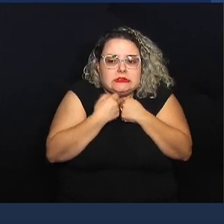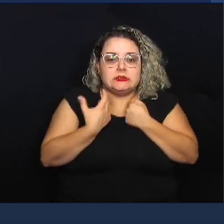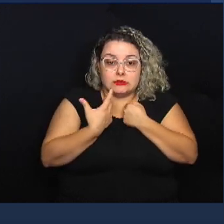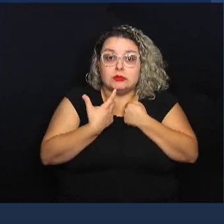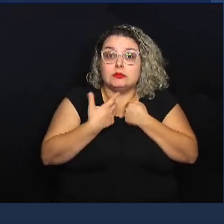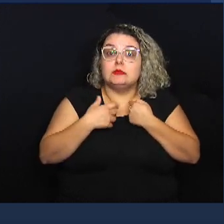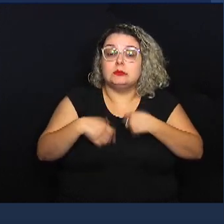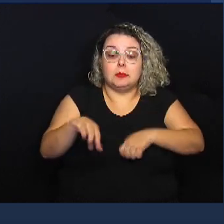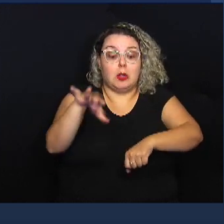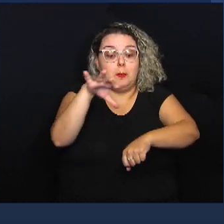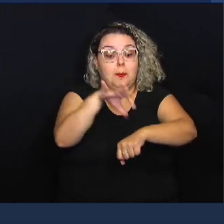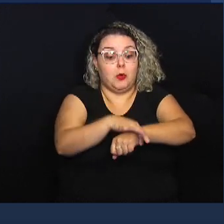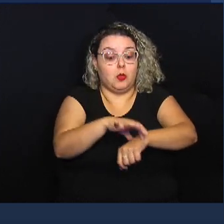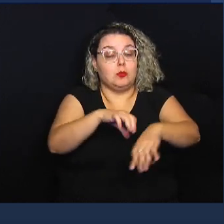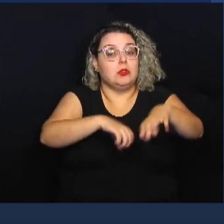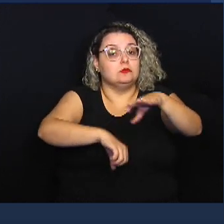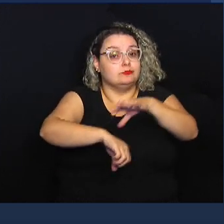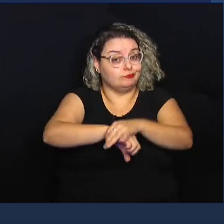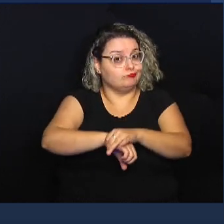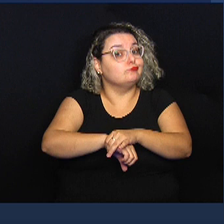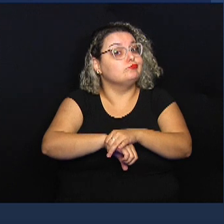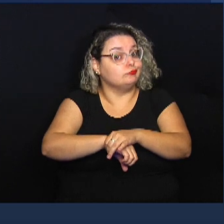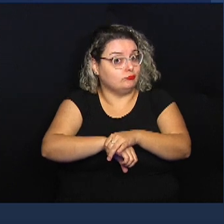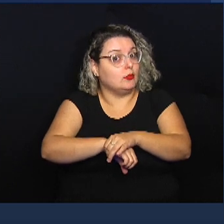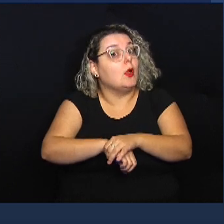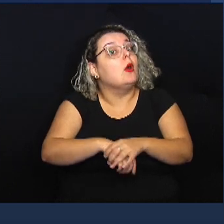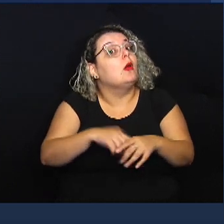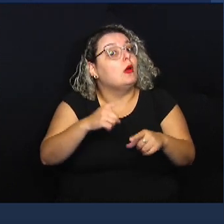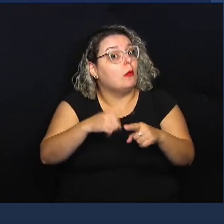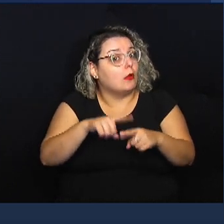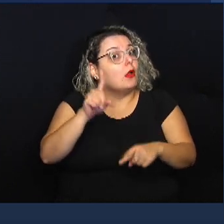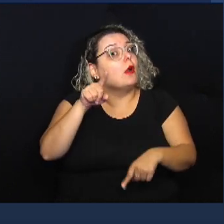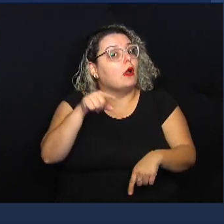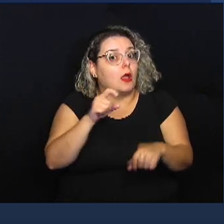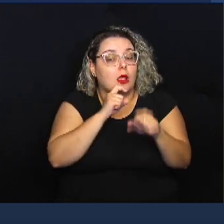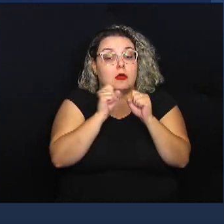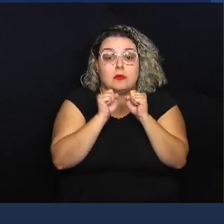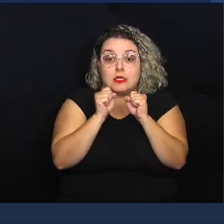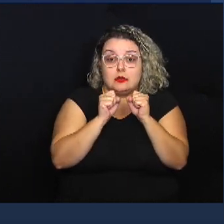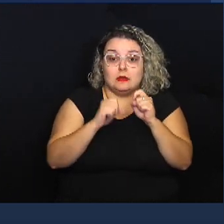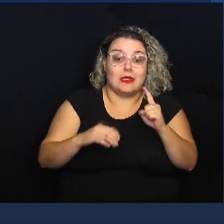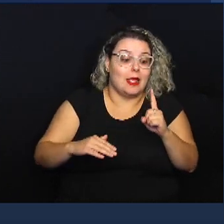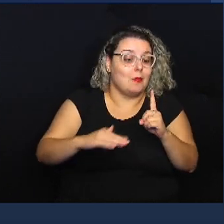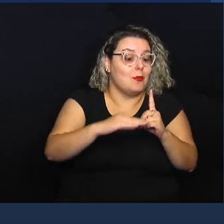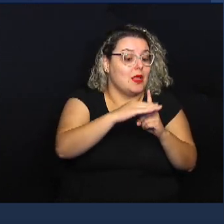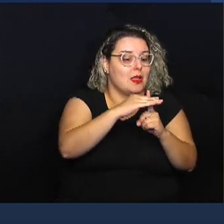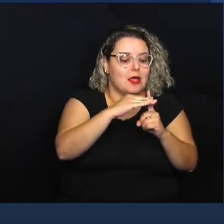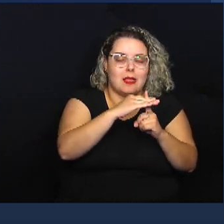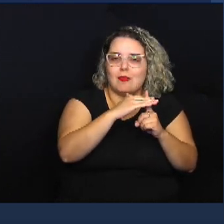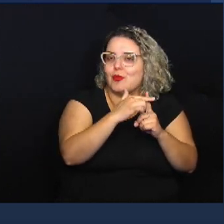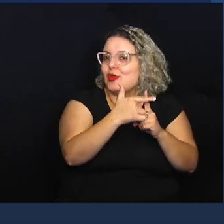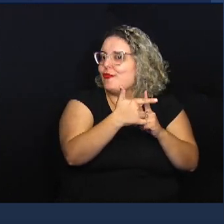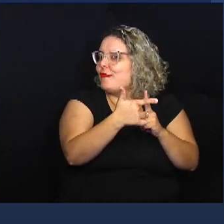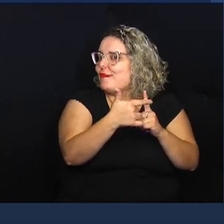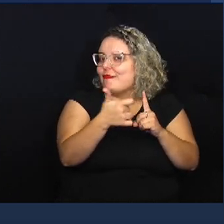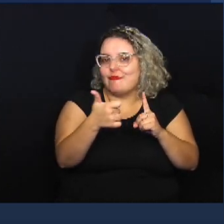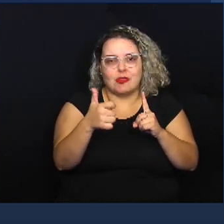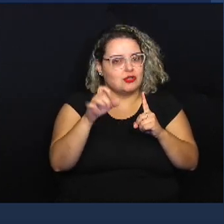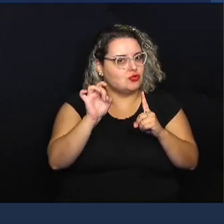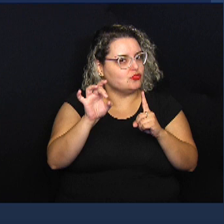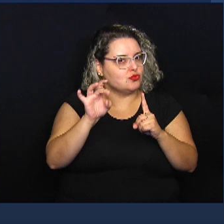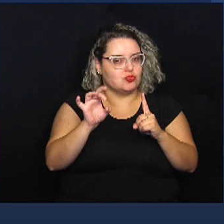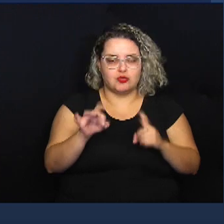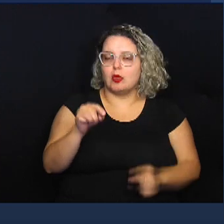manga comprida do armário, porque vai fazer frio. E a máxima amanhã não deve passar dos